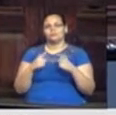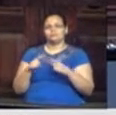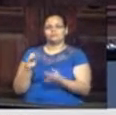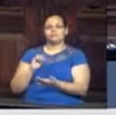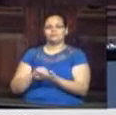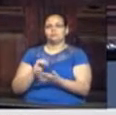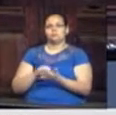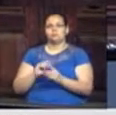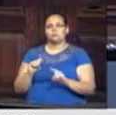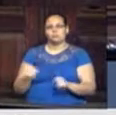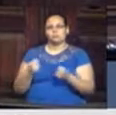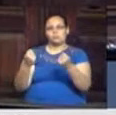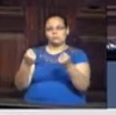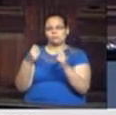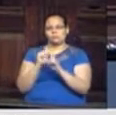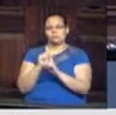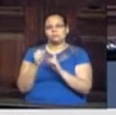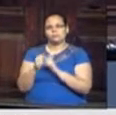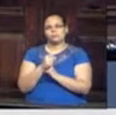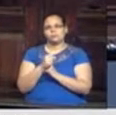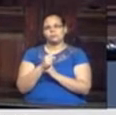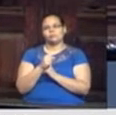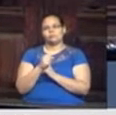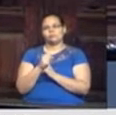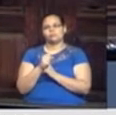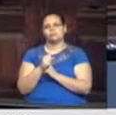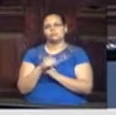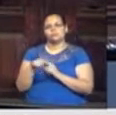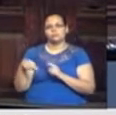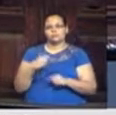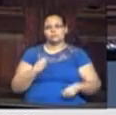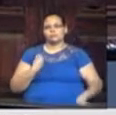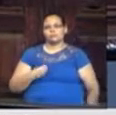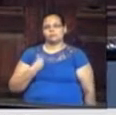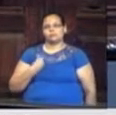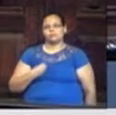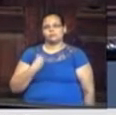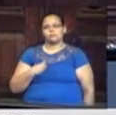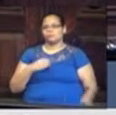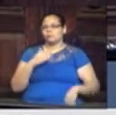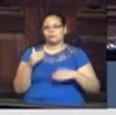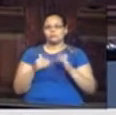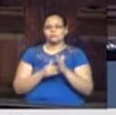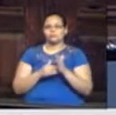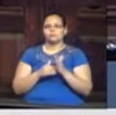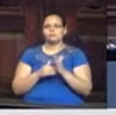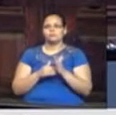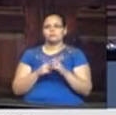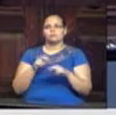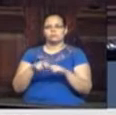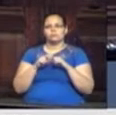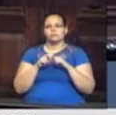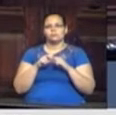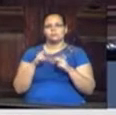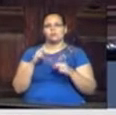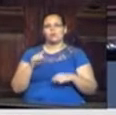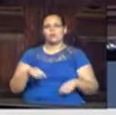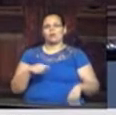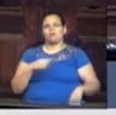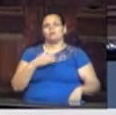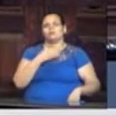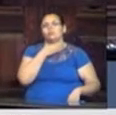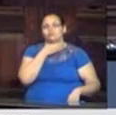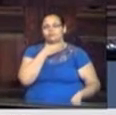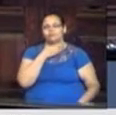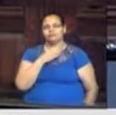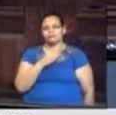descontrole social que graçam em nossas ruas. Tudo isso decorrente da falência